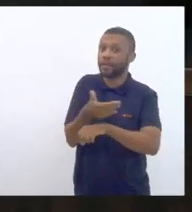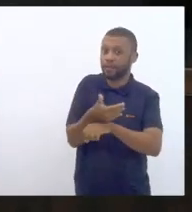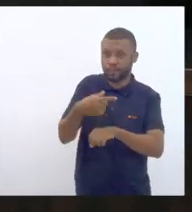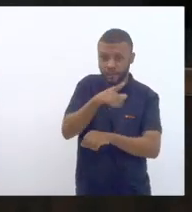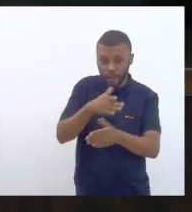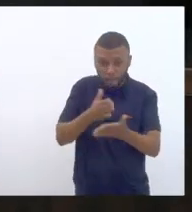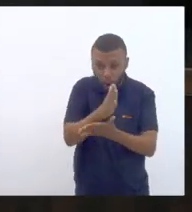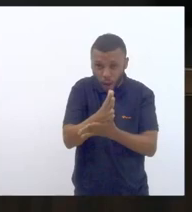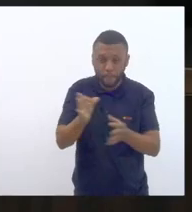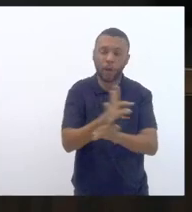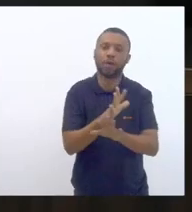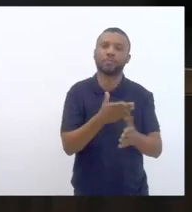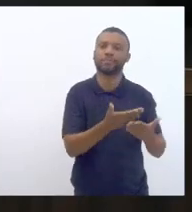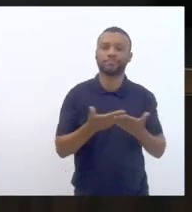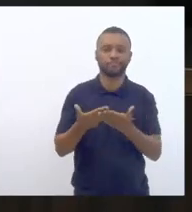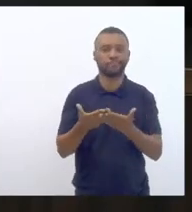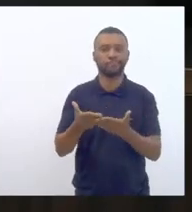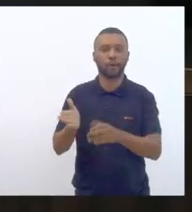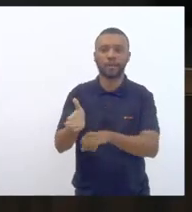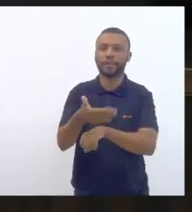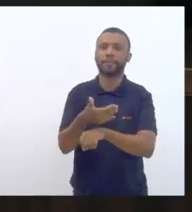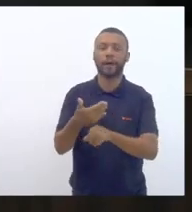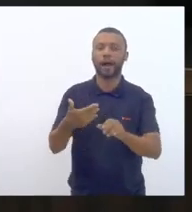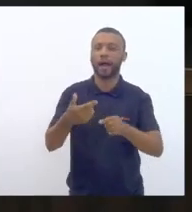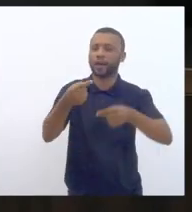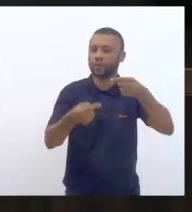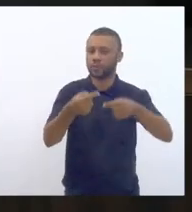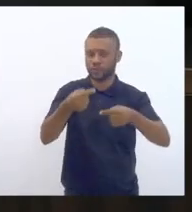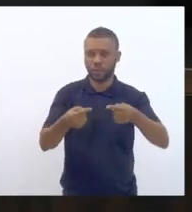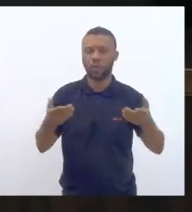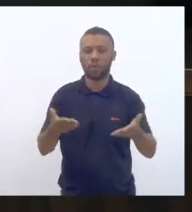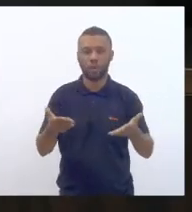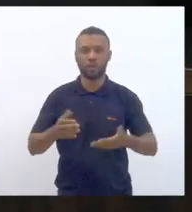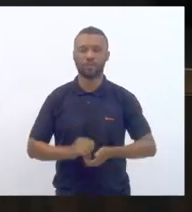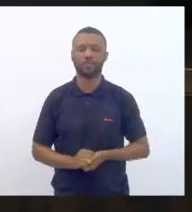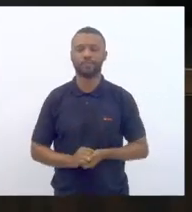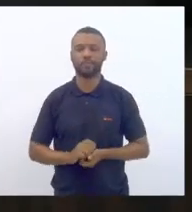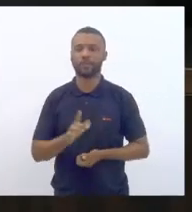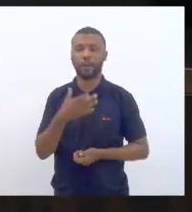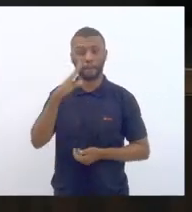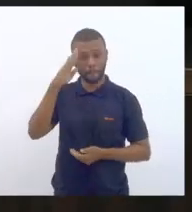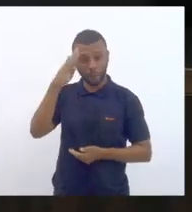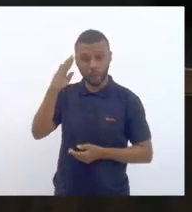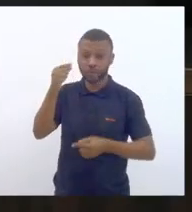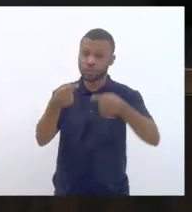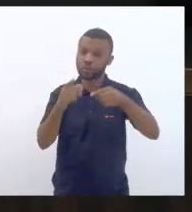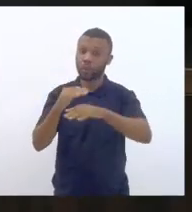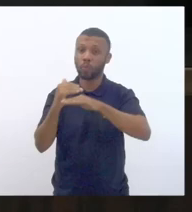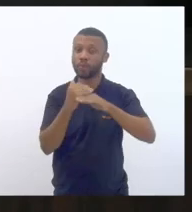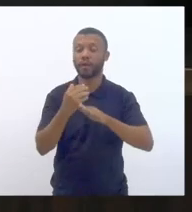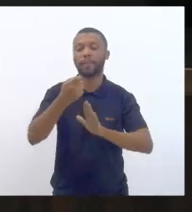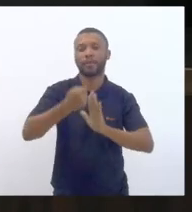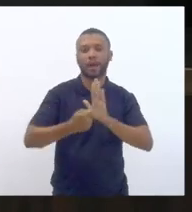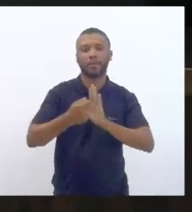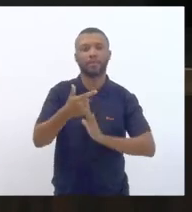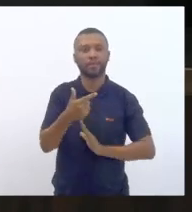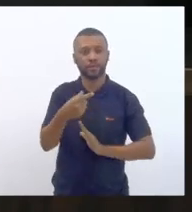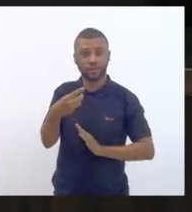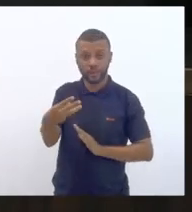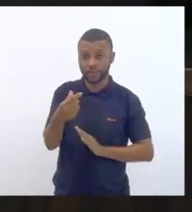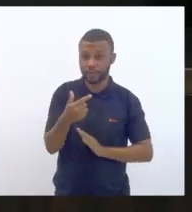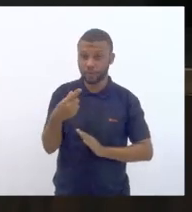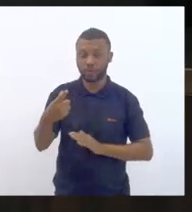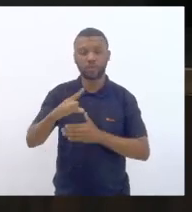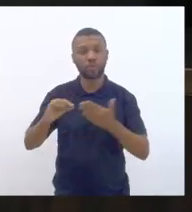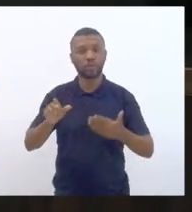aprovam, nesse constituição aprovado. Então, em regime de prioridade, em discussão única, mensagem 23 e 22, de autoria